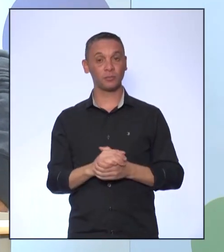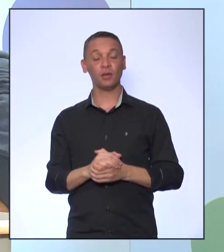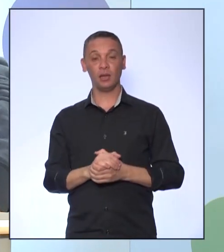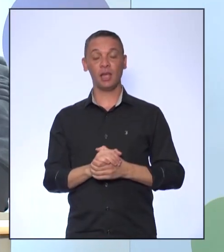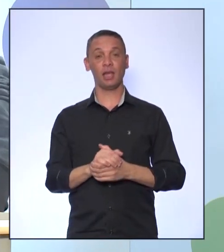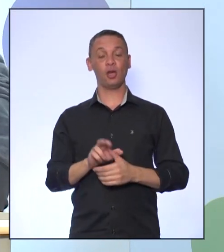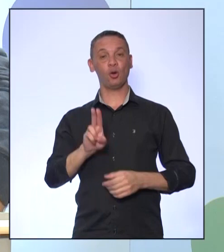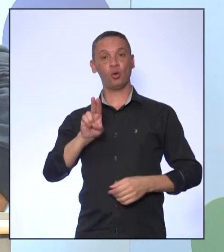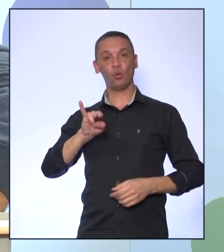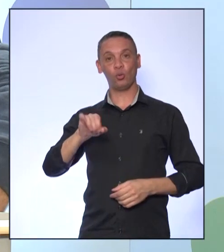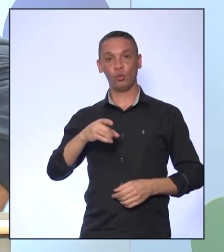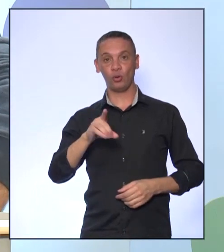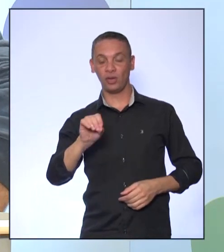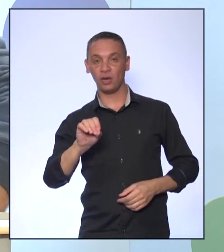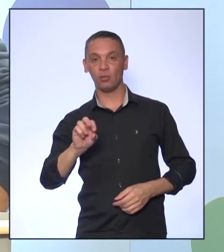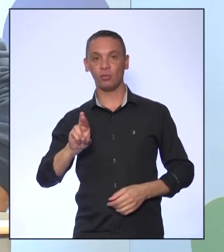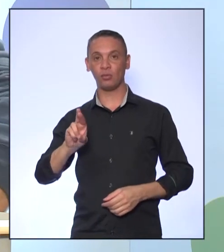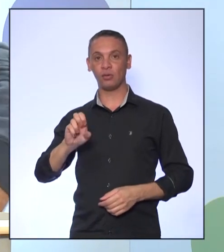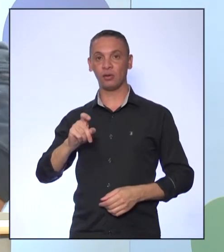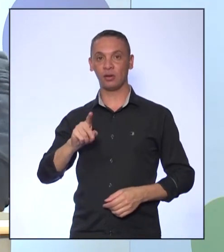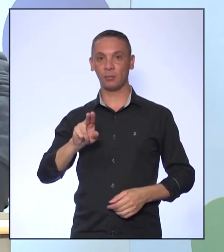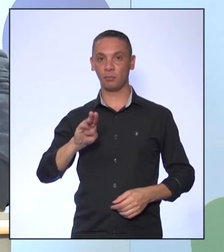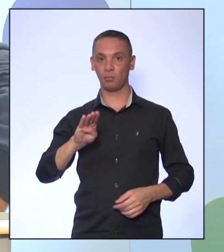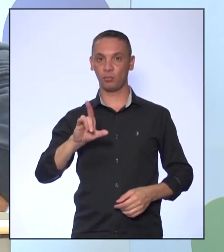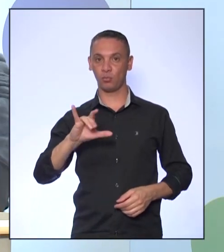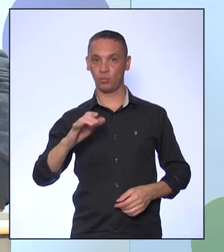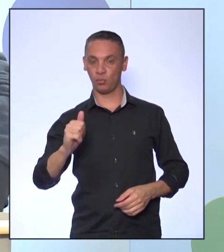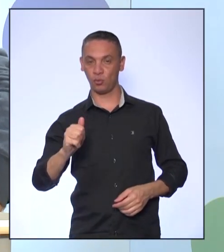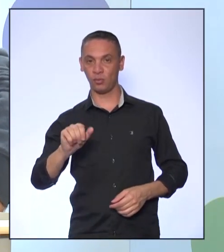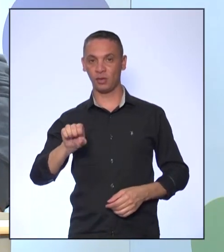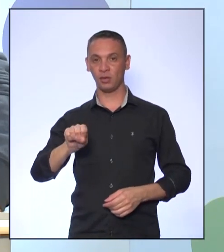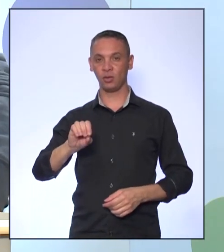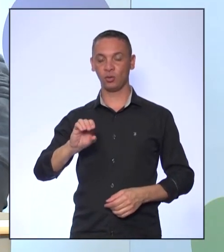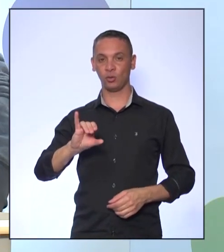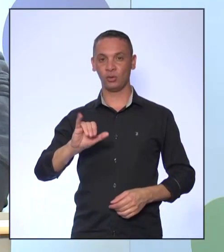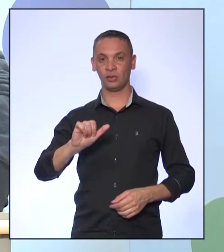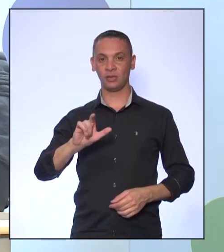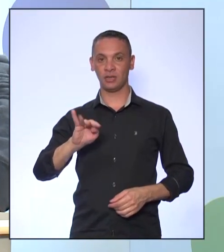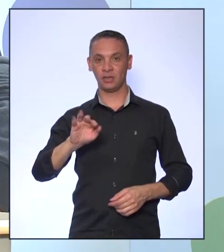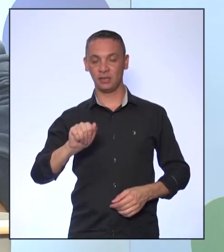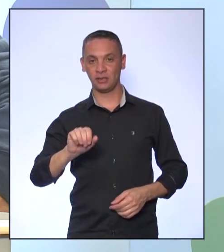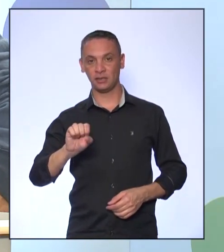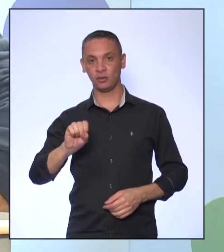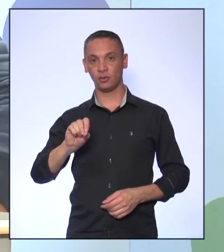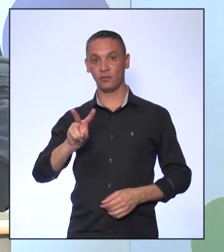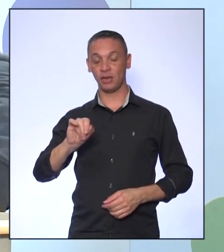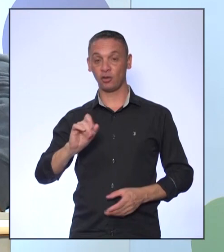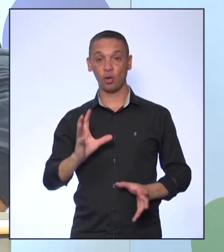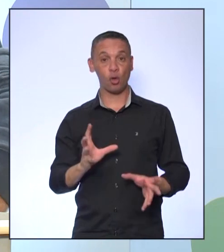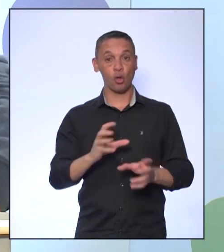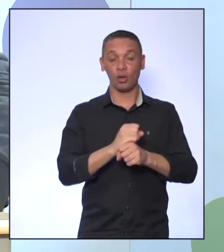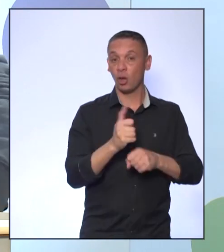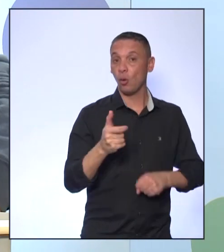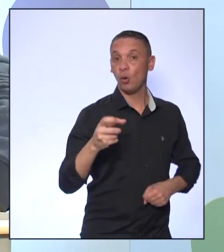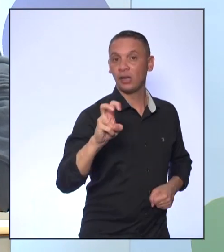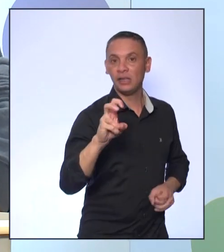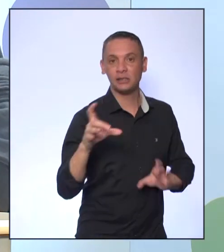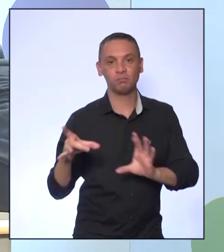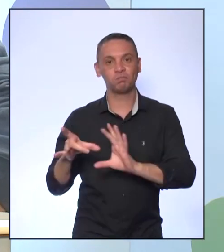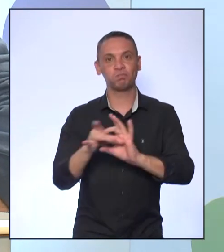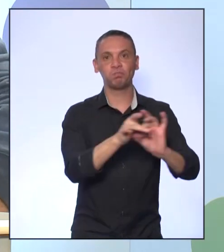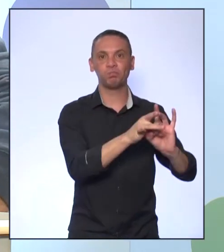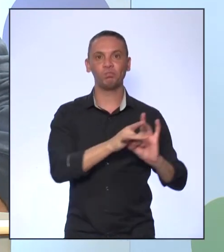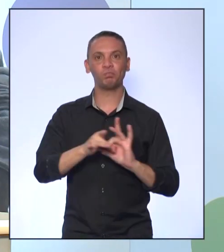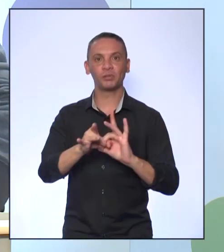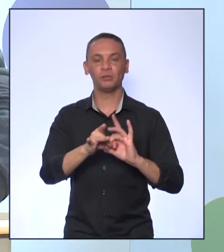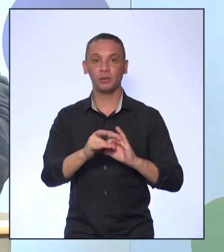das Repúblicas Socialistas Soviéticas, ou seja, é a união de 15 repúblicas aí, né, na qual a principal delas é a Rússia, que é o